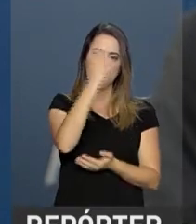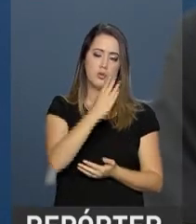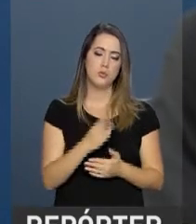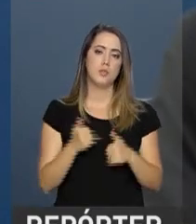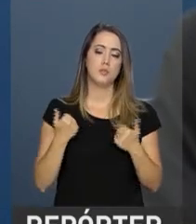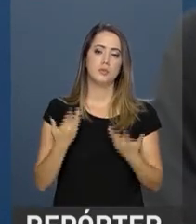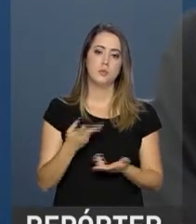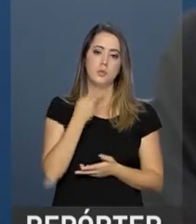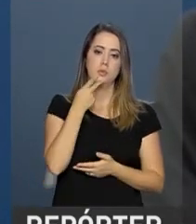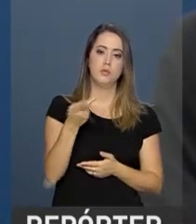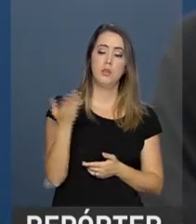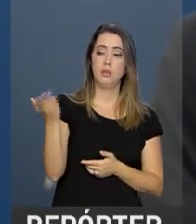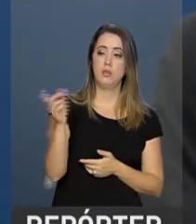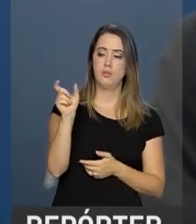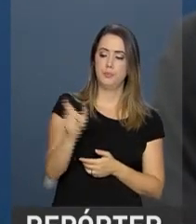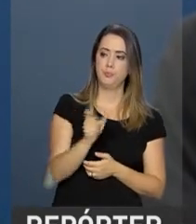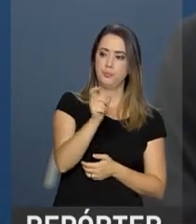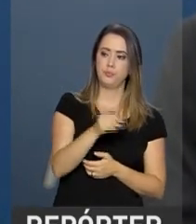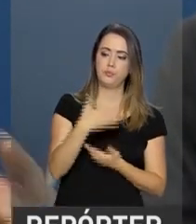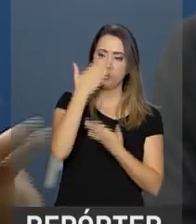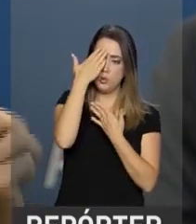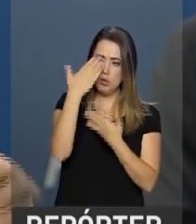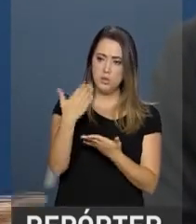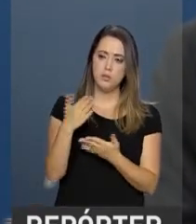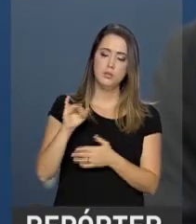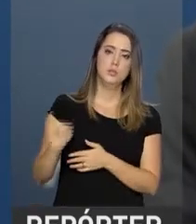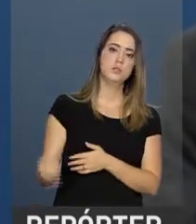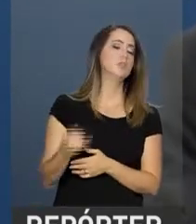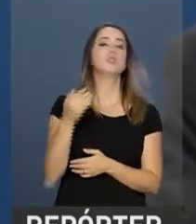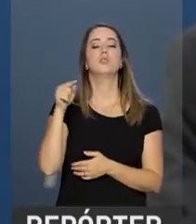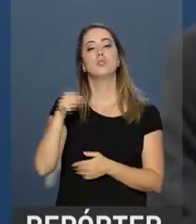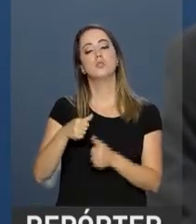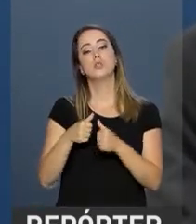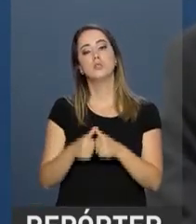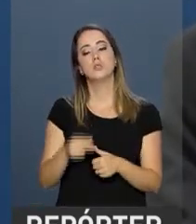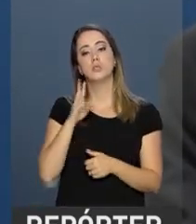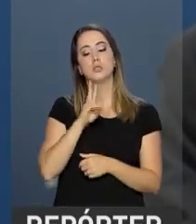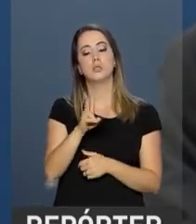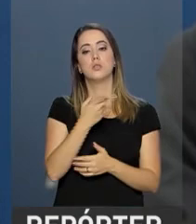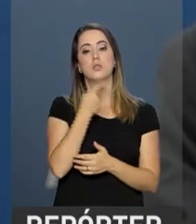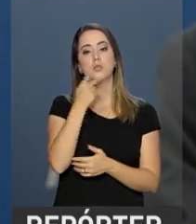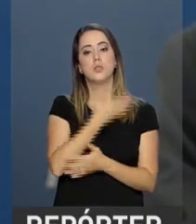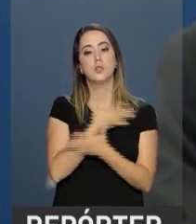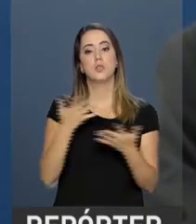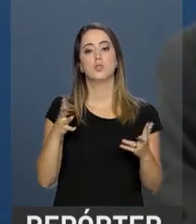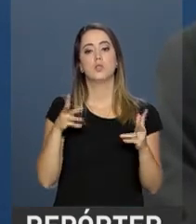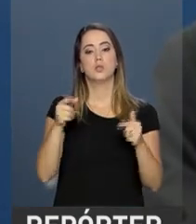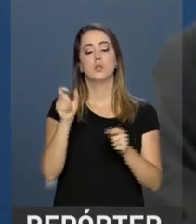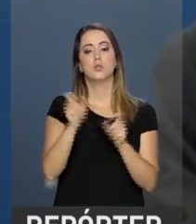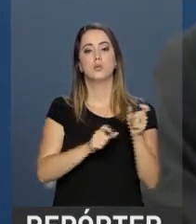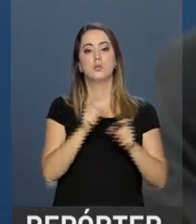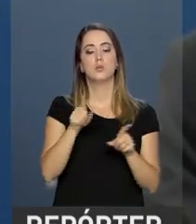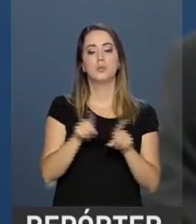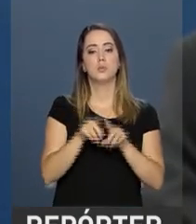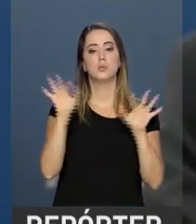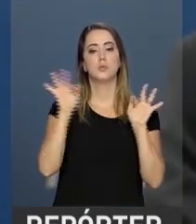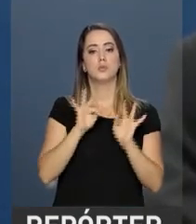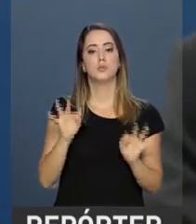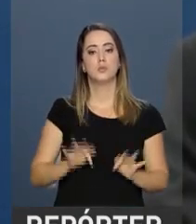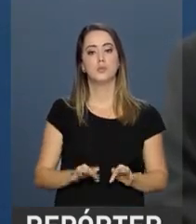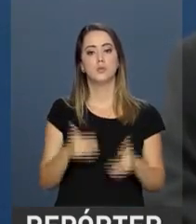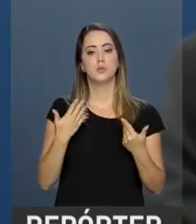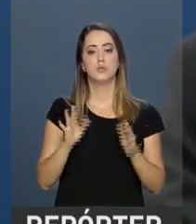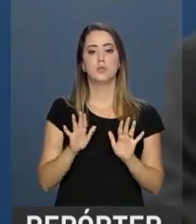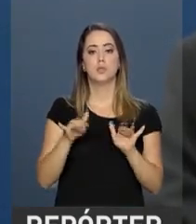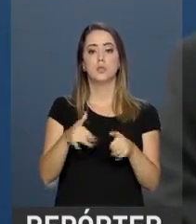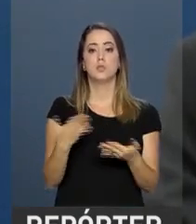alencar burti a o agradecimento pela oportunidade ter vindo aqui e falar a todos os empresários mas especialmente pela felicidade de